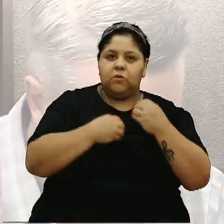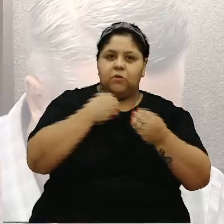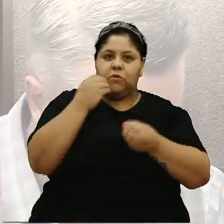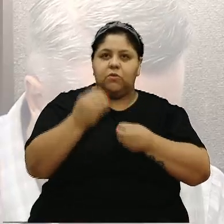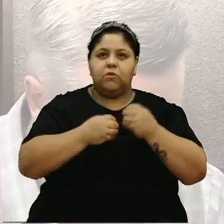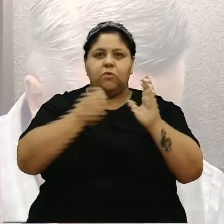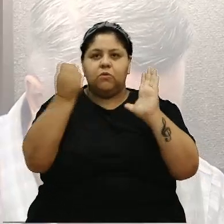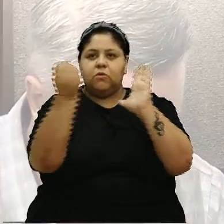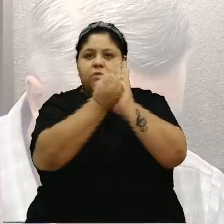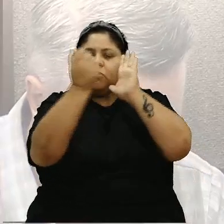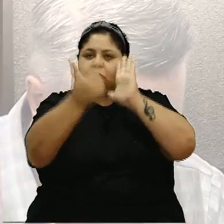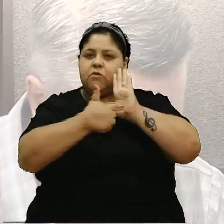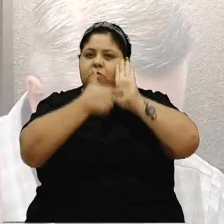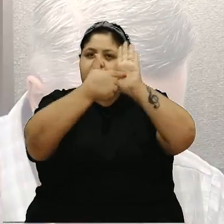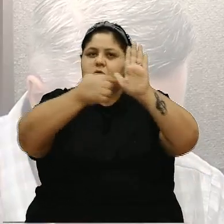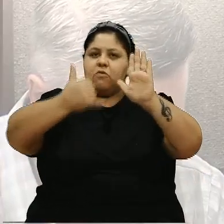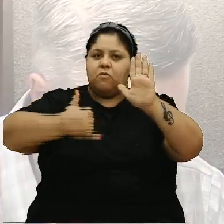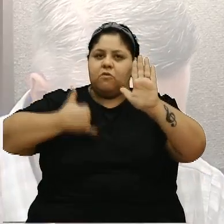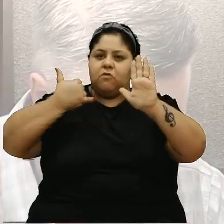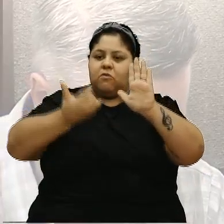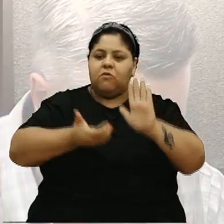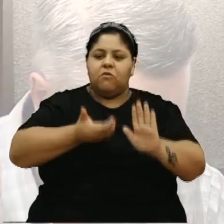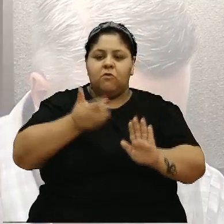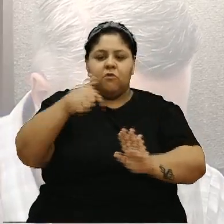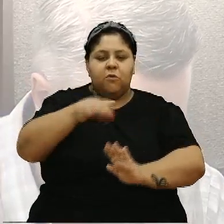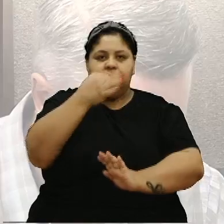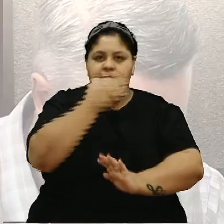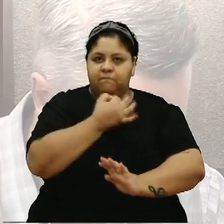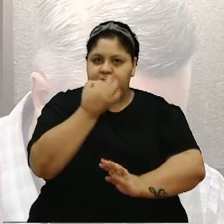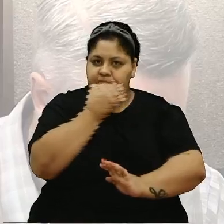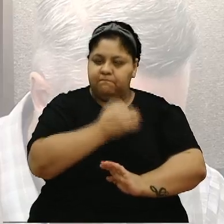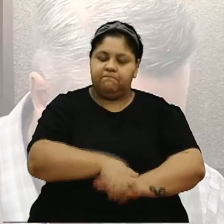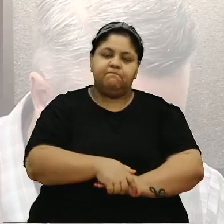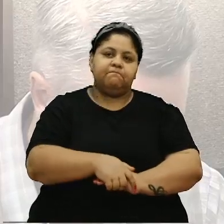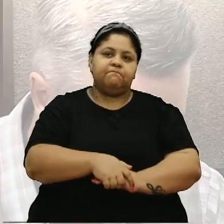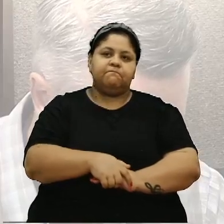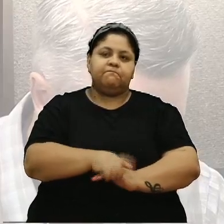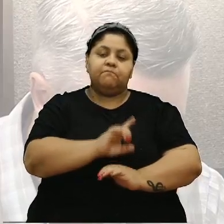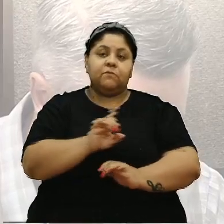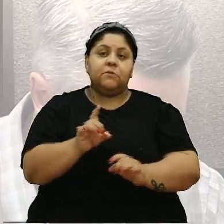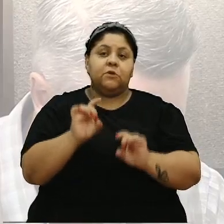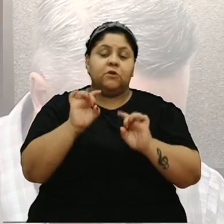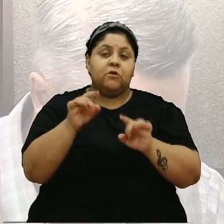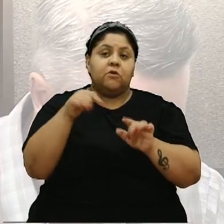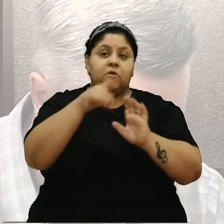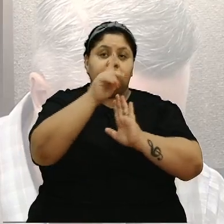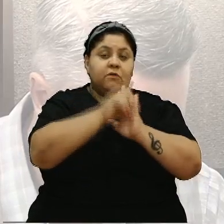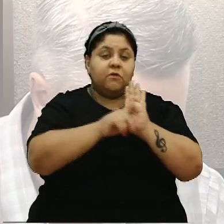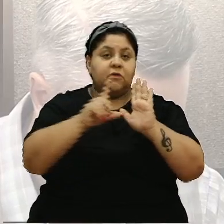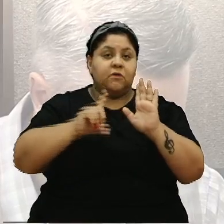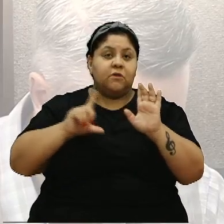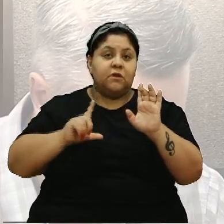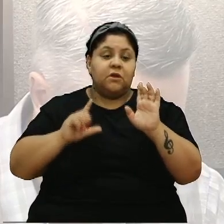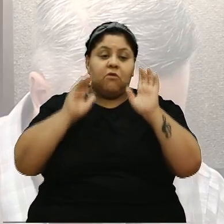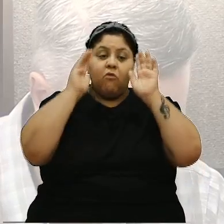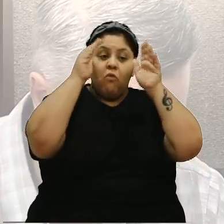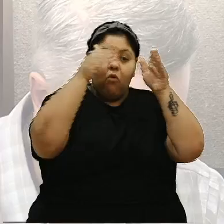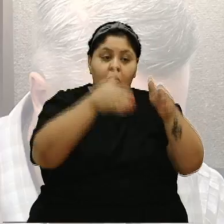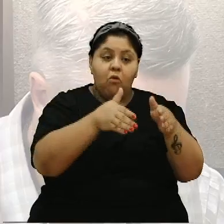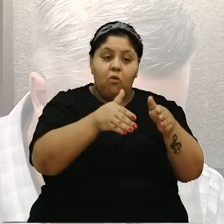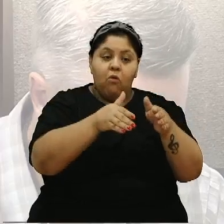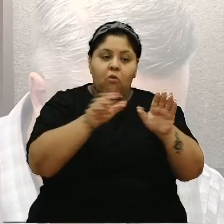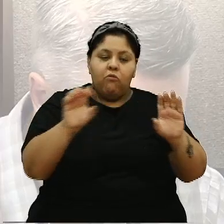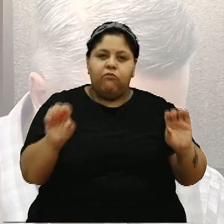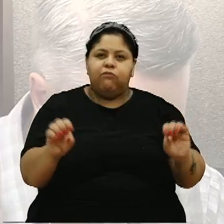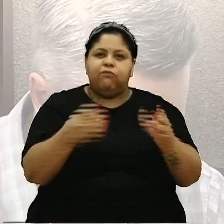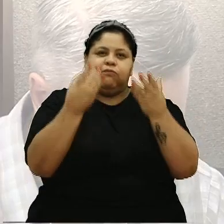e exibir com orgulho o Natal da nossa cidade. Mais do que isso, este projeto tem como foco despertar o